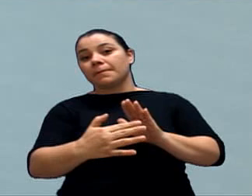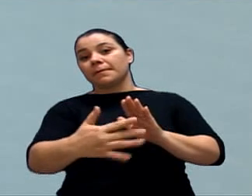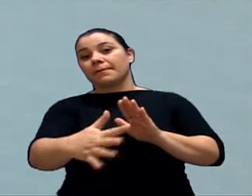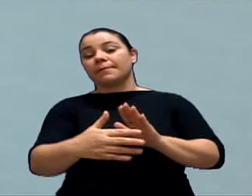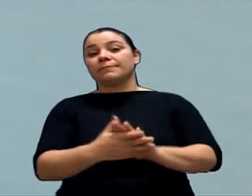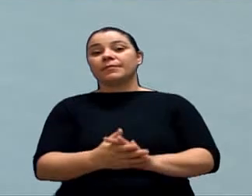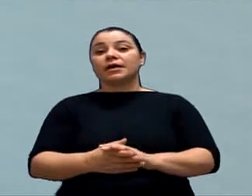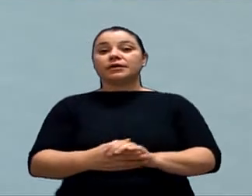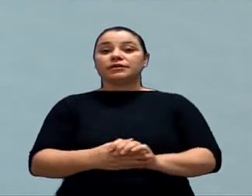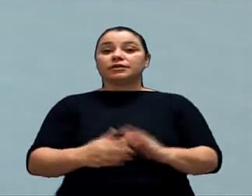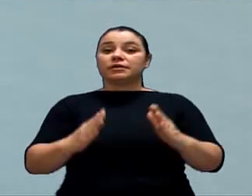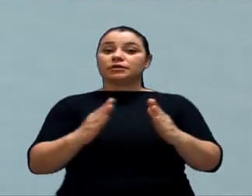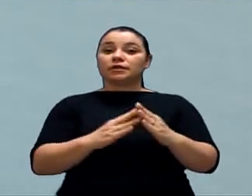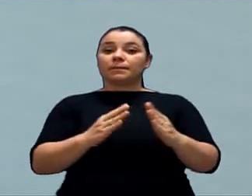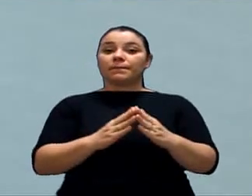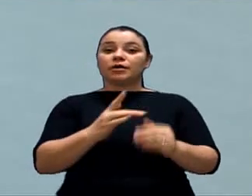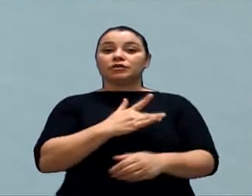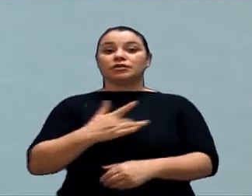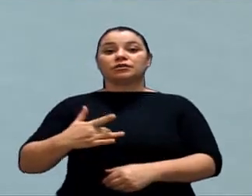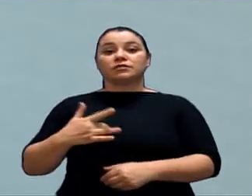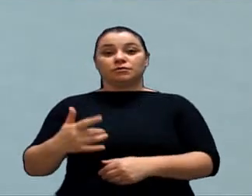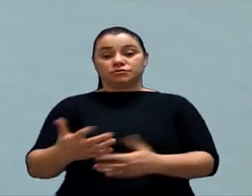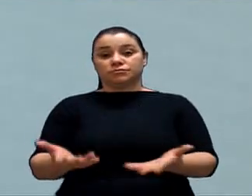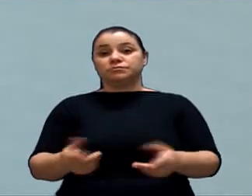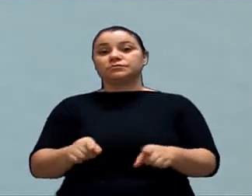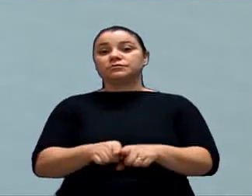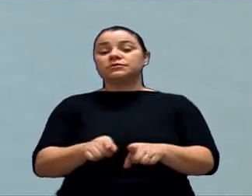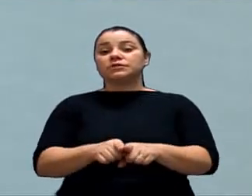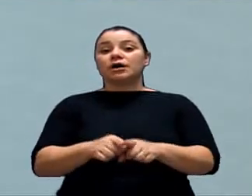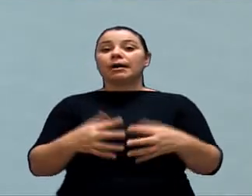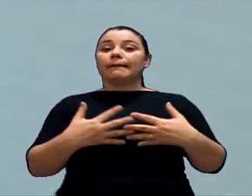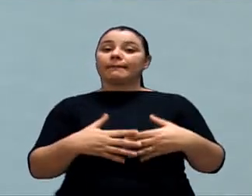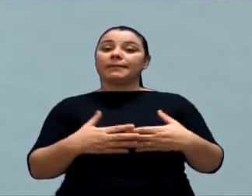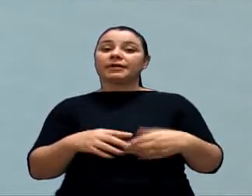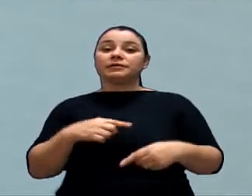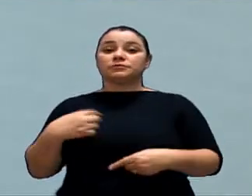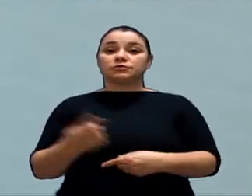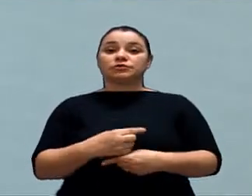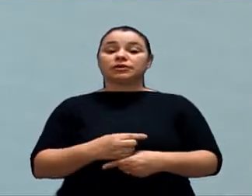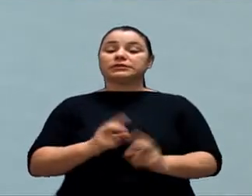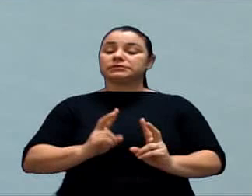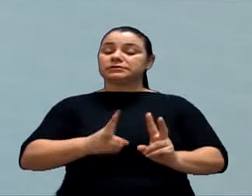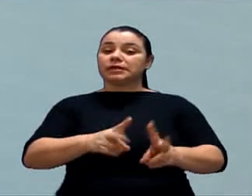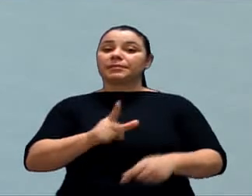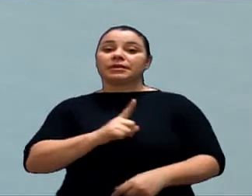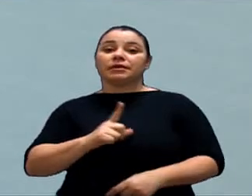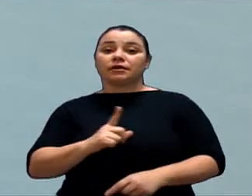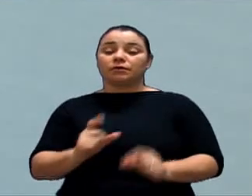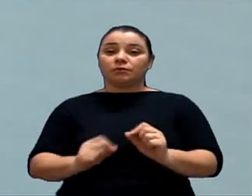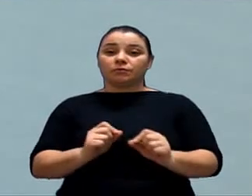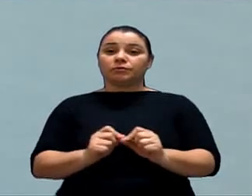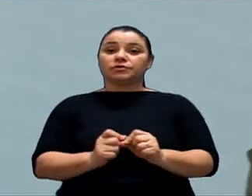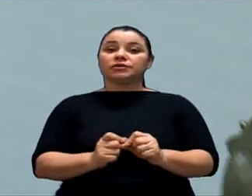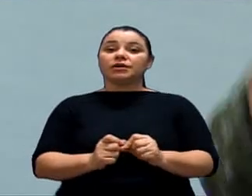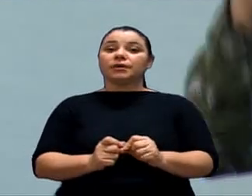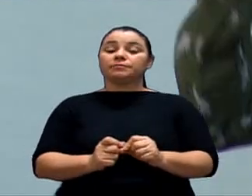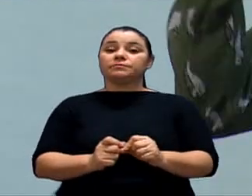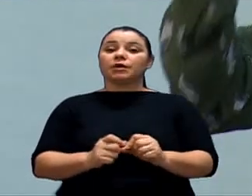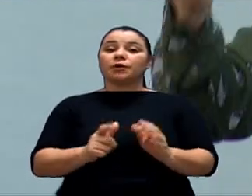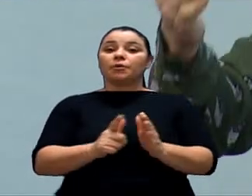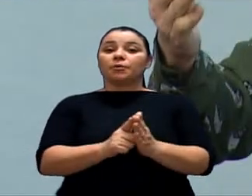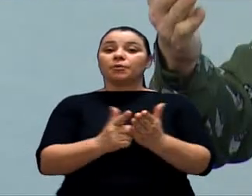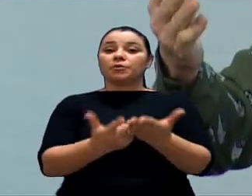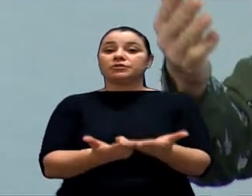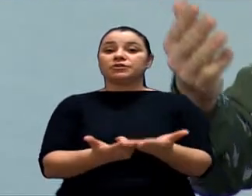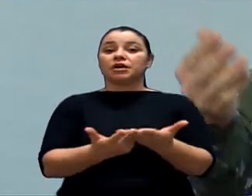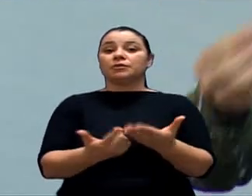UBSs. Mas a gente vê como que isso é complicado, porque nós, direto, tem nos jornais, nos